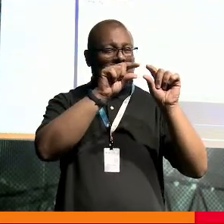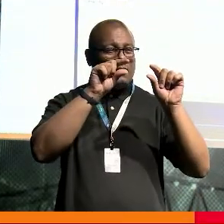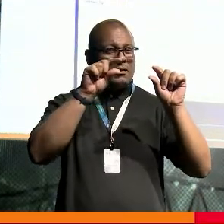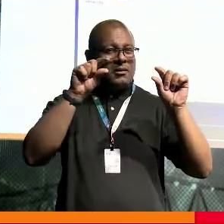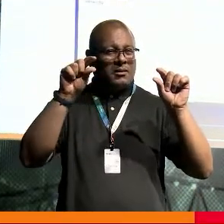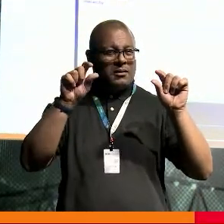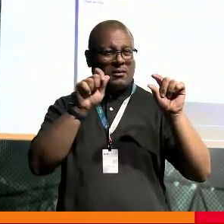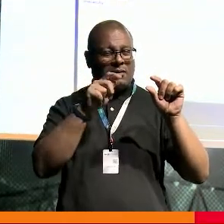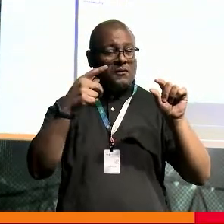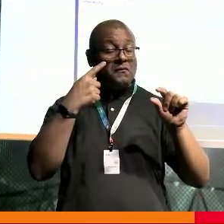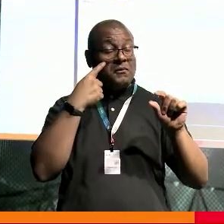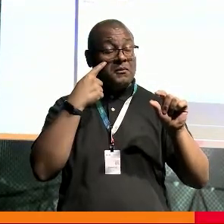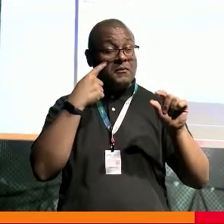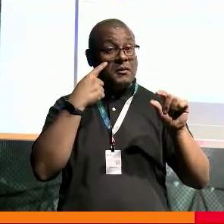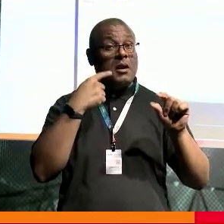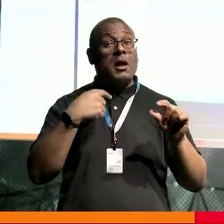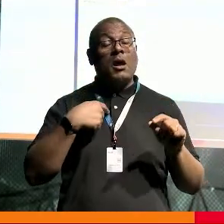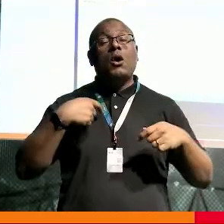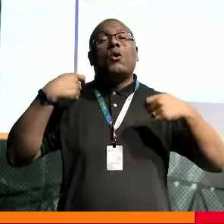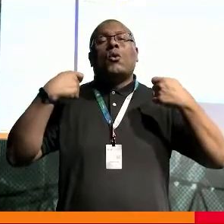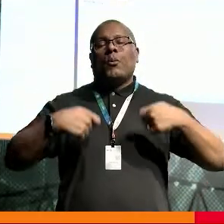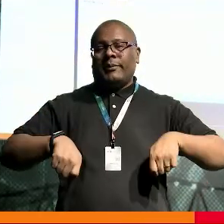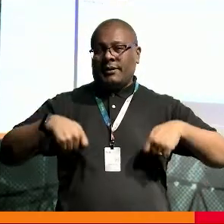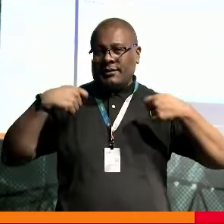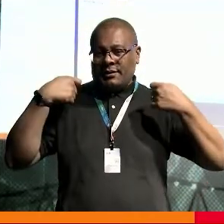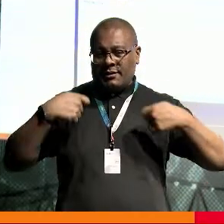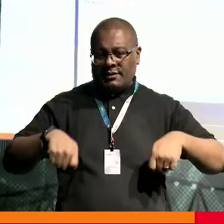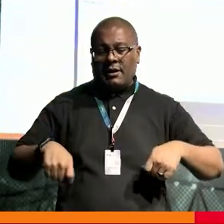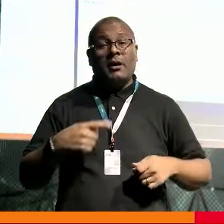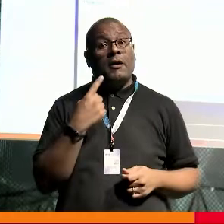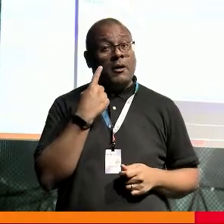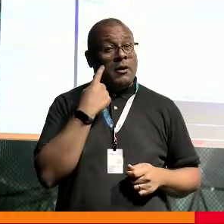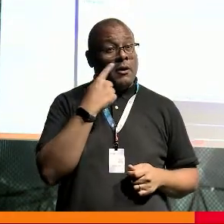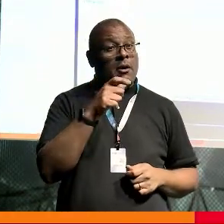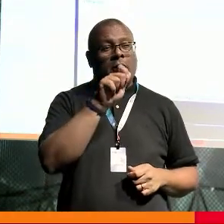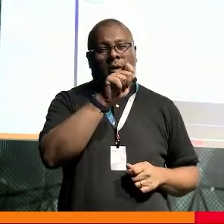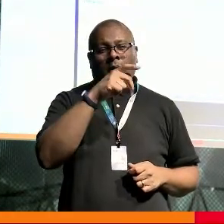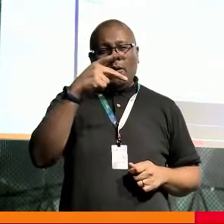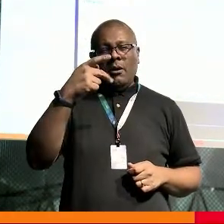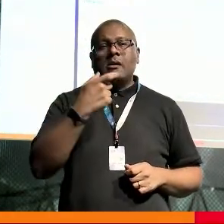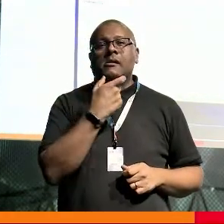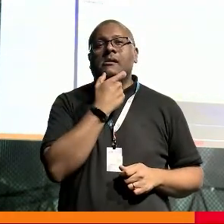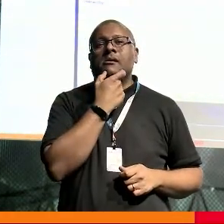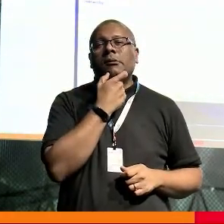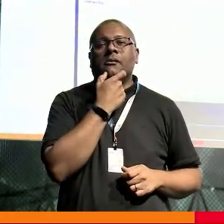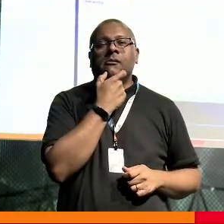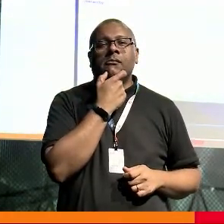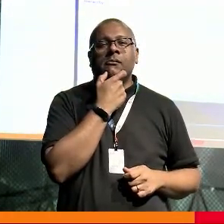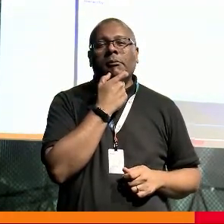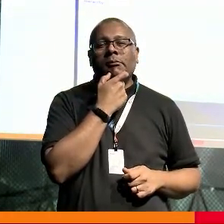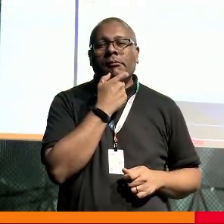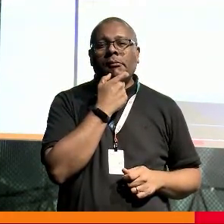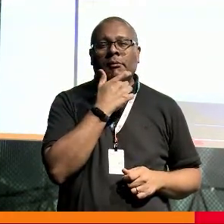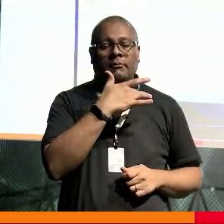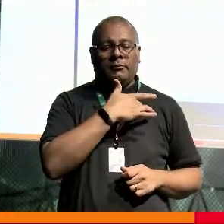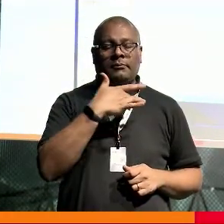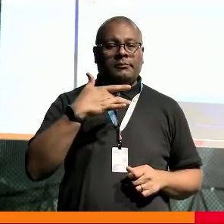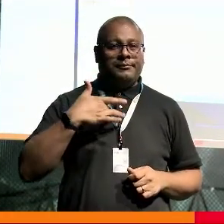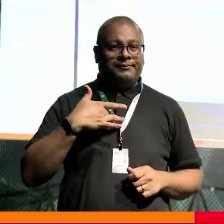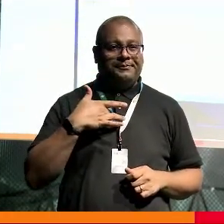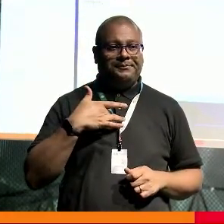esse aplicativo. Eu precisei, vocês vão ver que agora o meu aplicativo está em inglês, esse aplicativo de saúde.